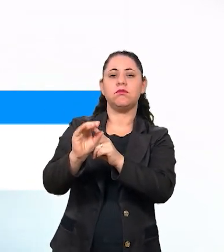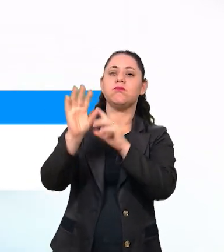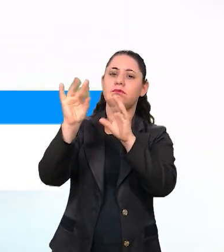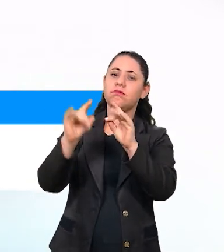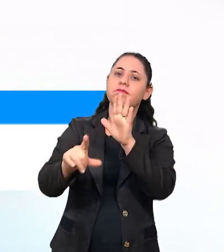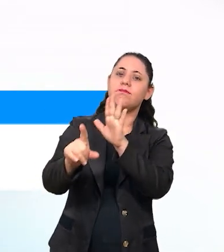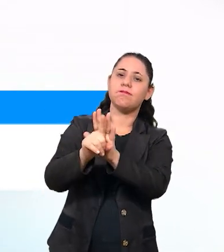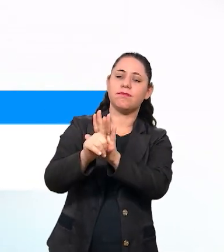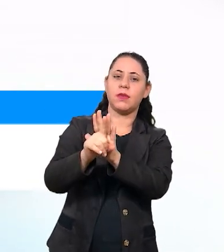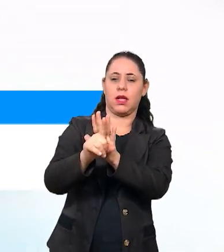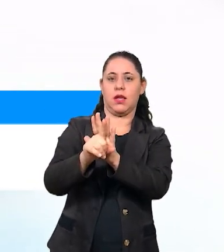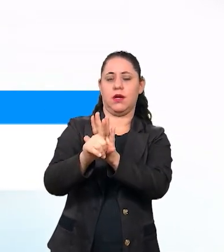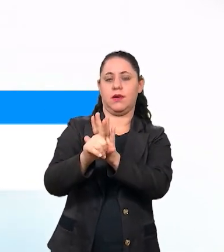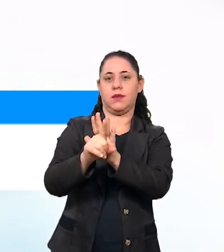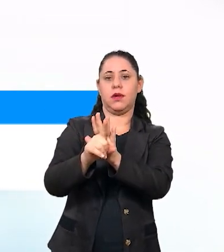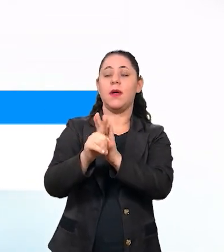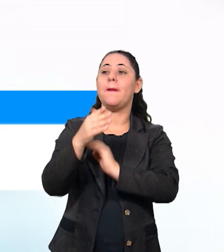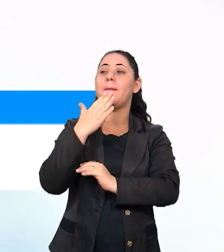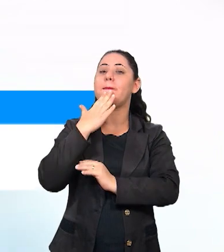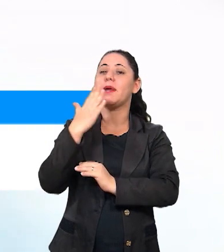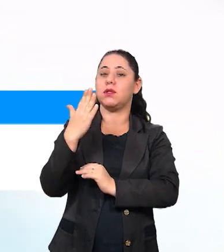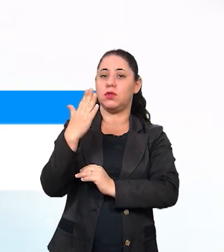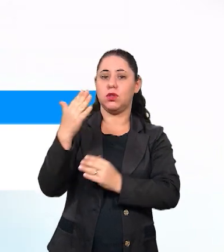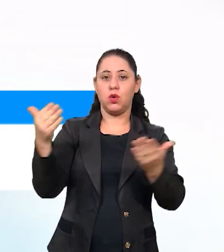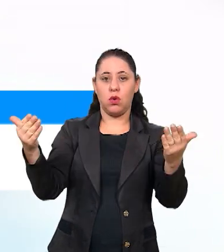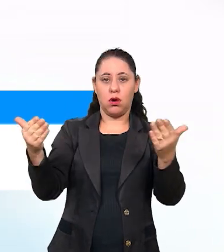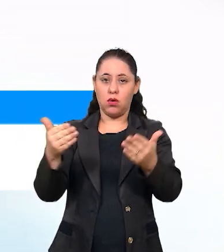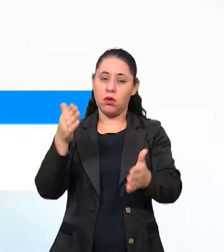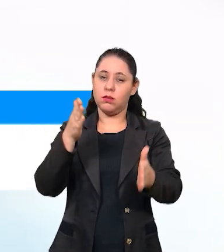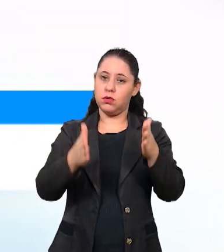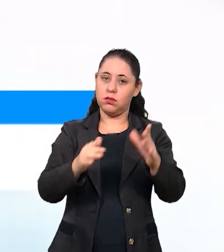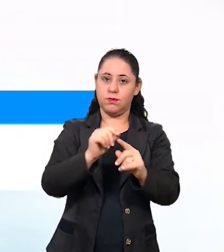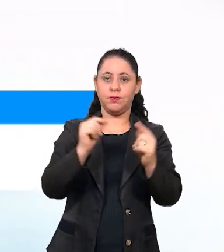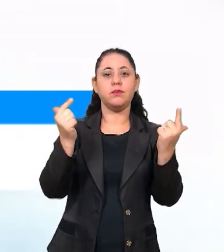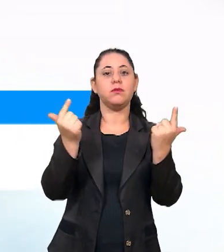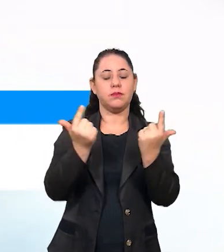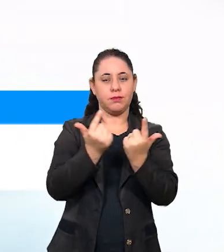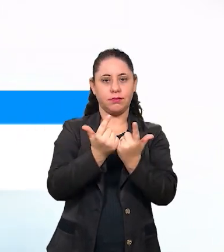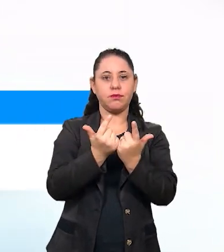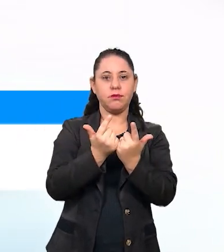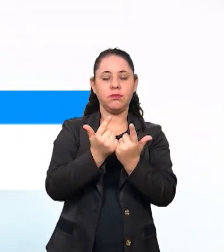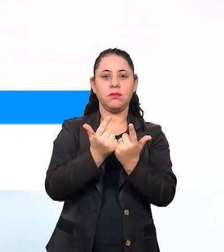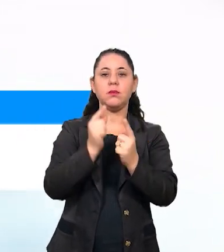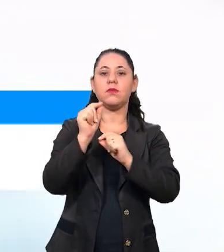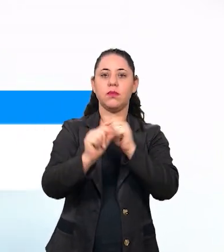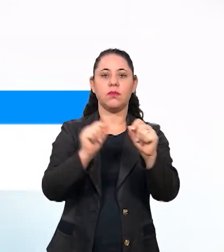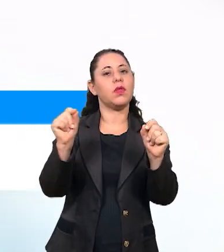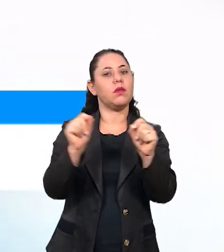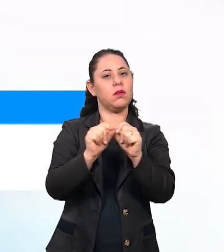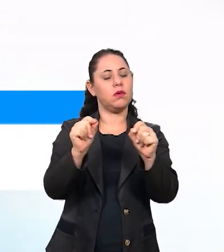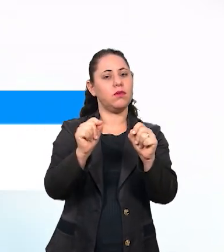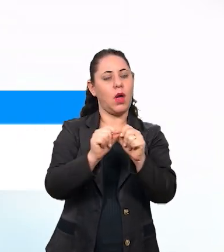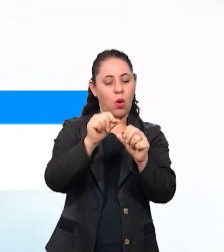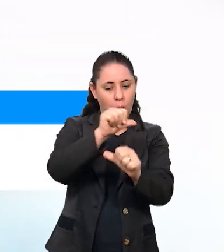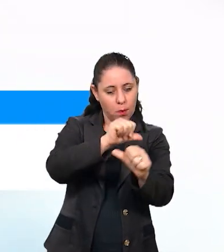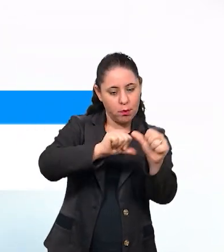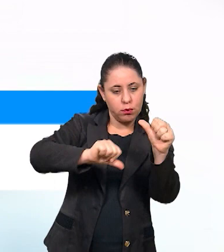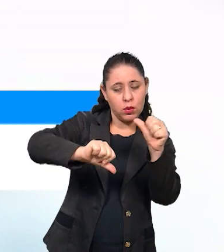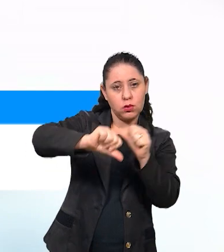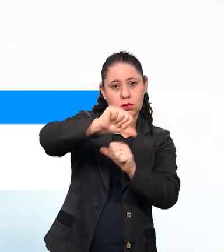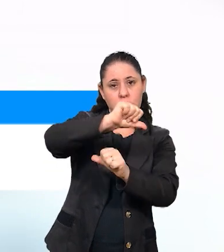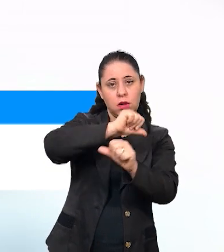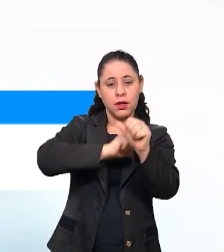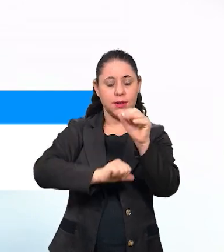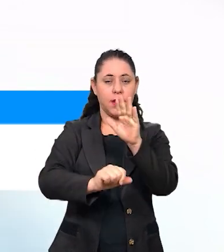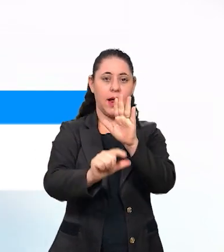legalmente, né? Então, eles solicitaram aqui ao nosso mandato na Assembleia Legislativa para que fosse